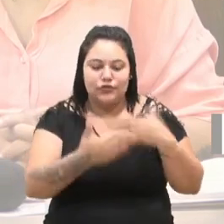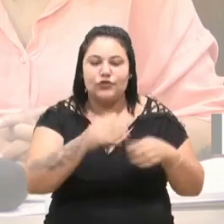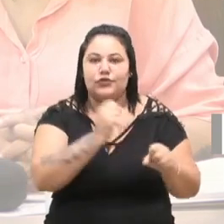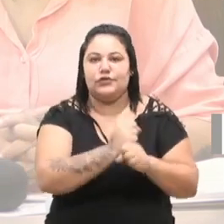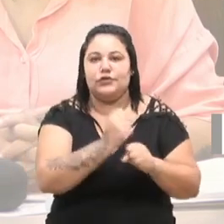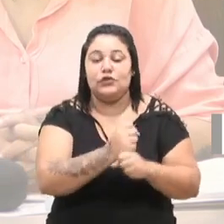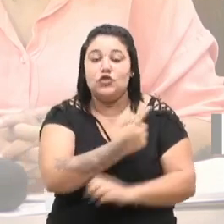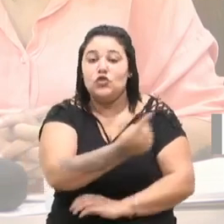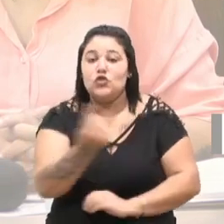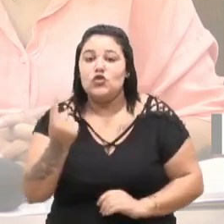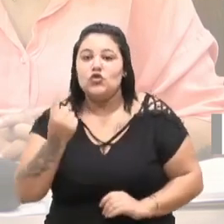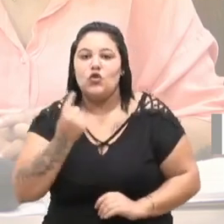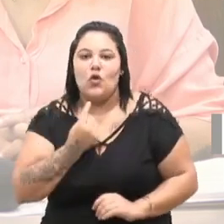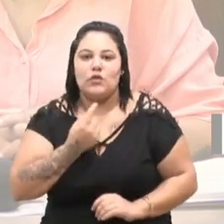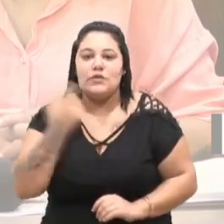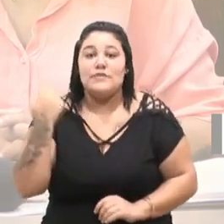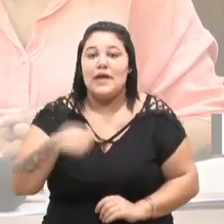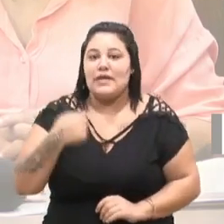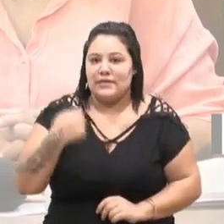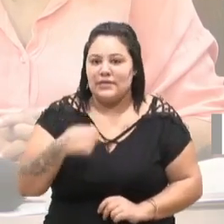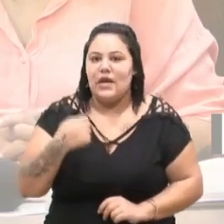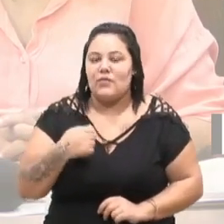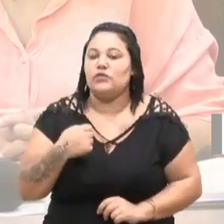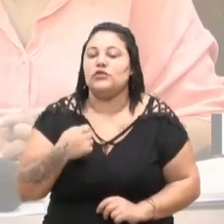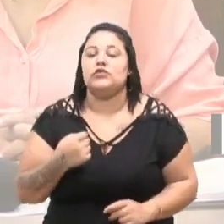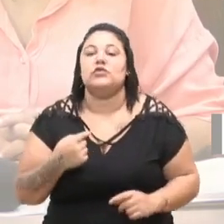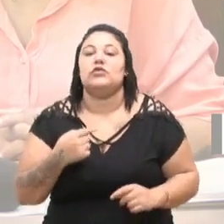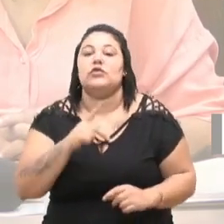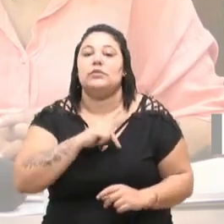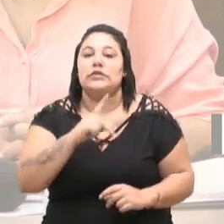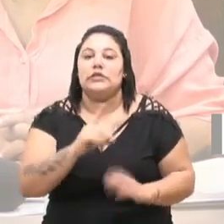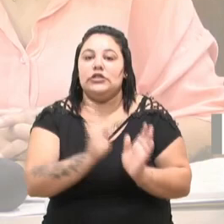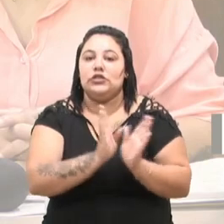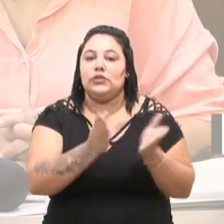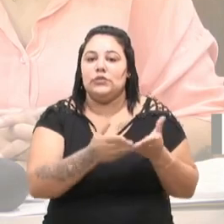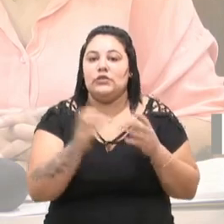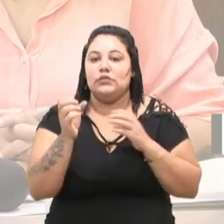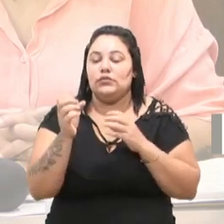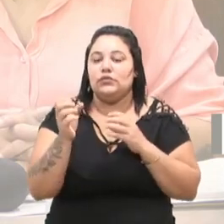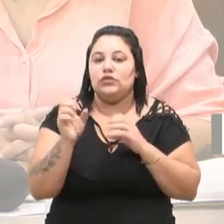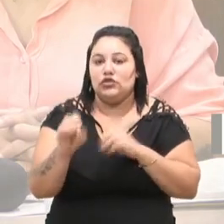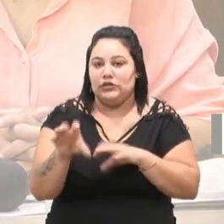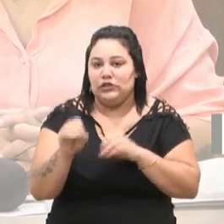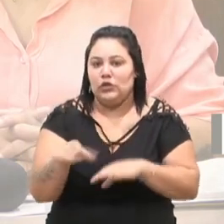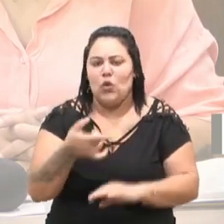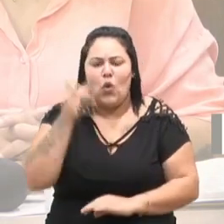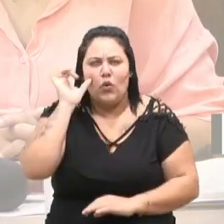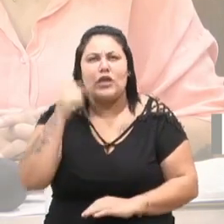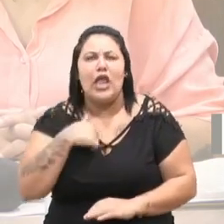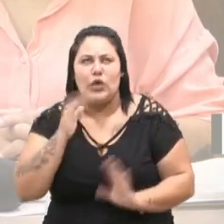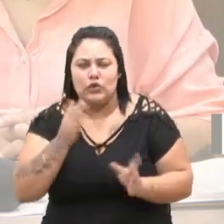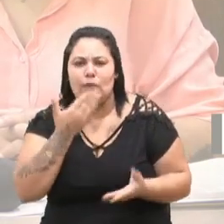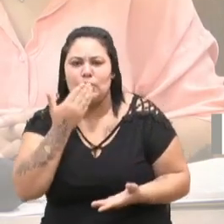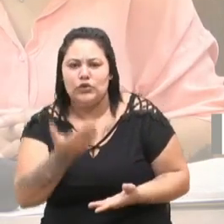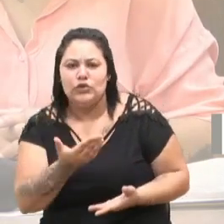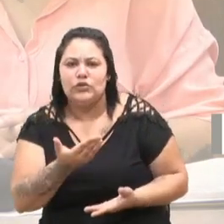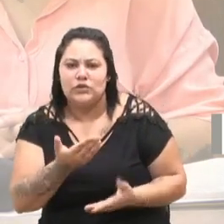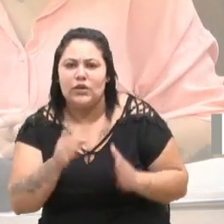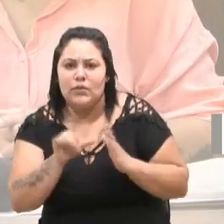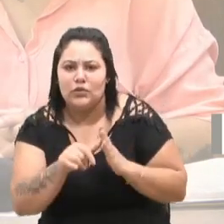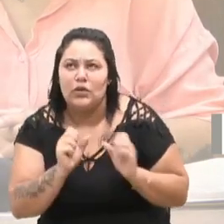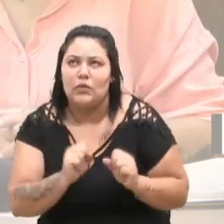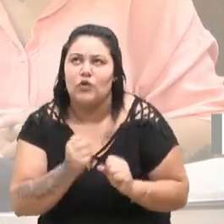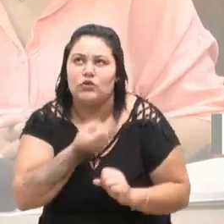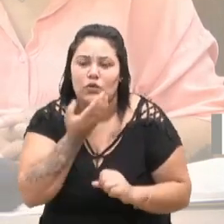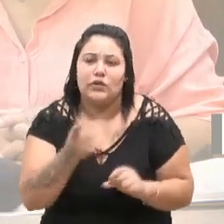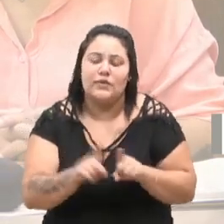Nós precisamos, e o presidente da Comissão de Educação, ontem solicitei, acho que depois ele pode até anunciar, dia 16, me